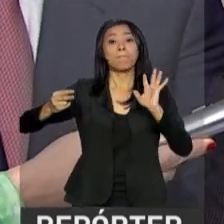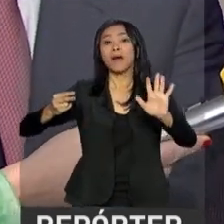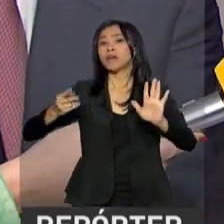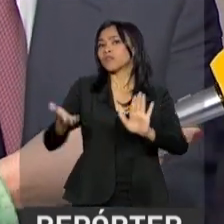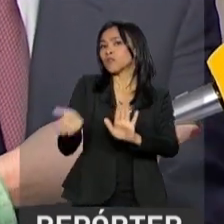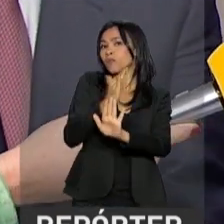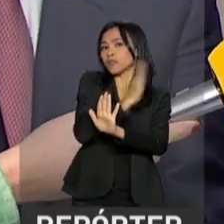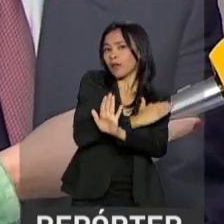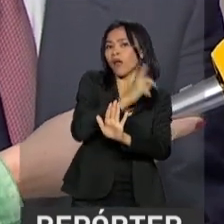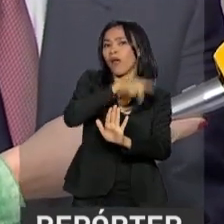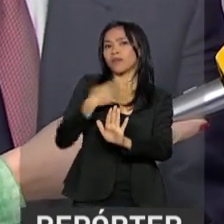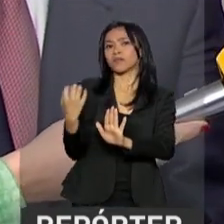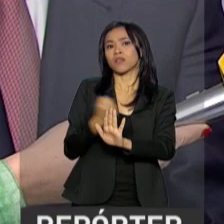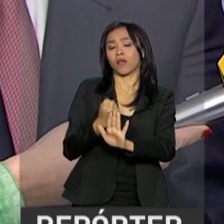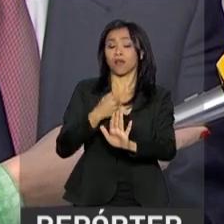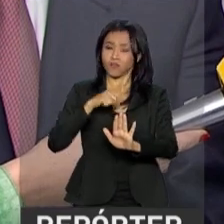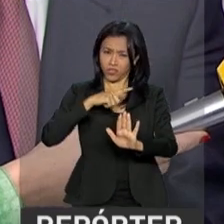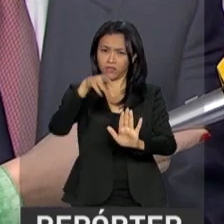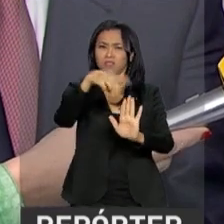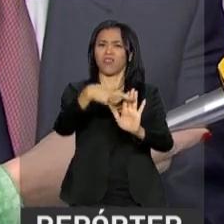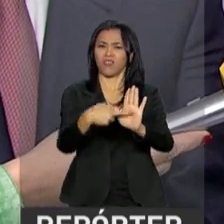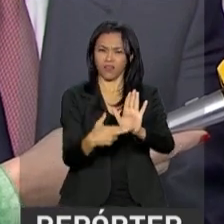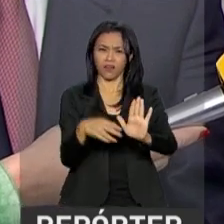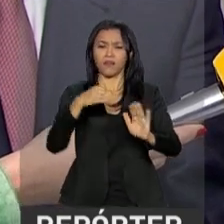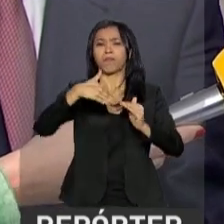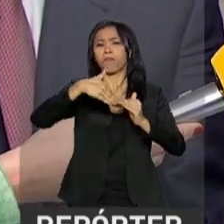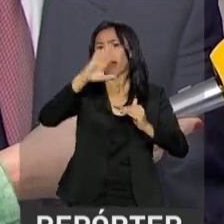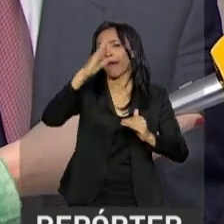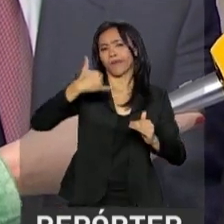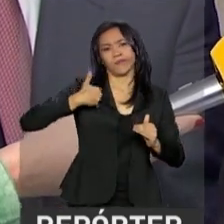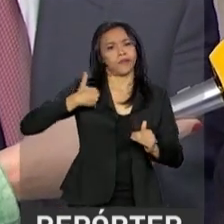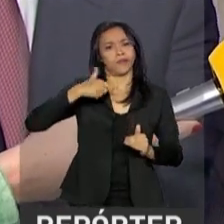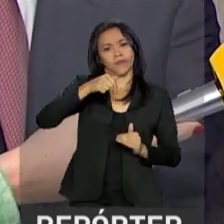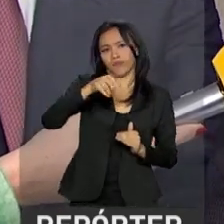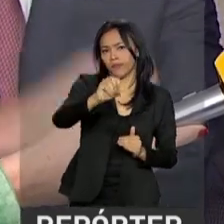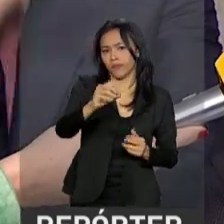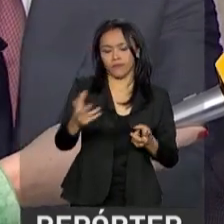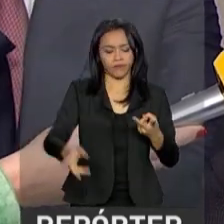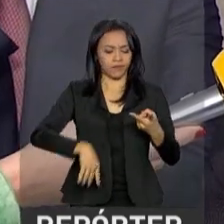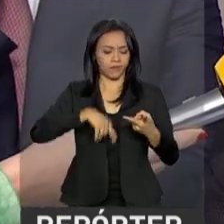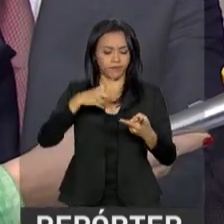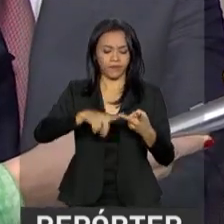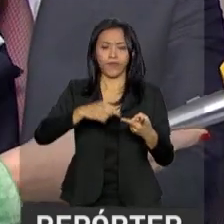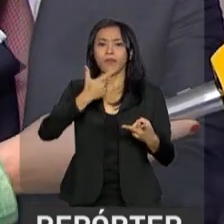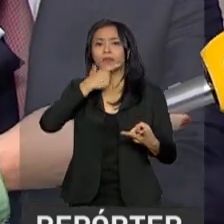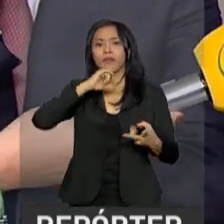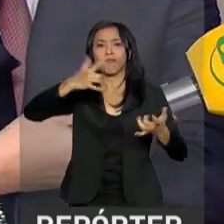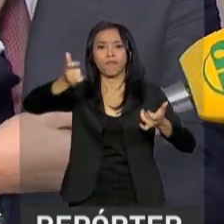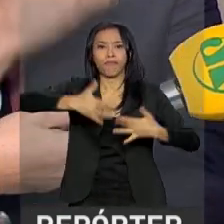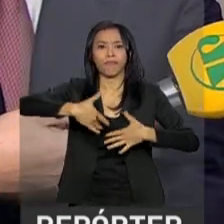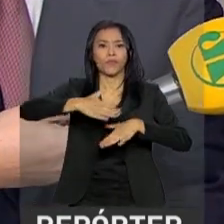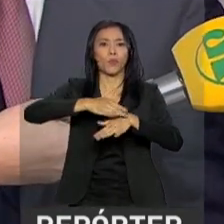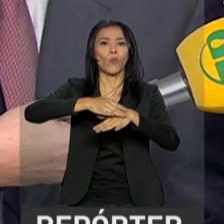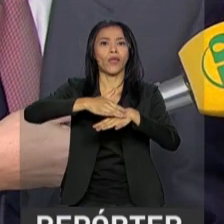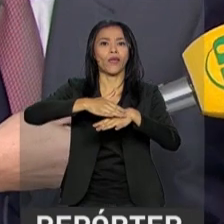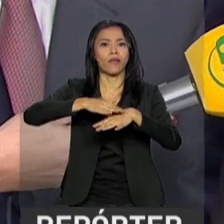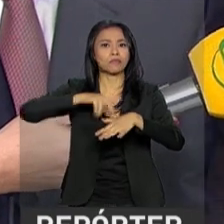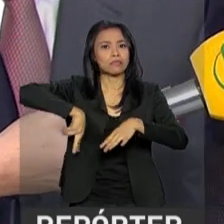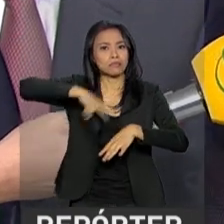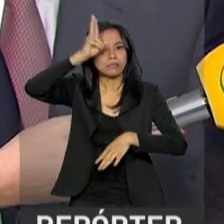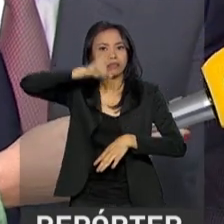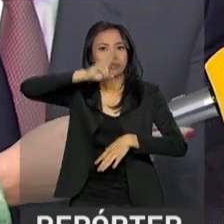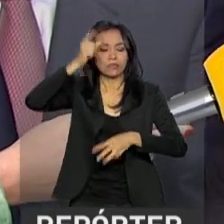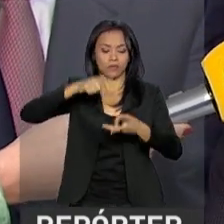bastante restritivos como mencionei para quem tinha mais de 70 anos quem era acometido por uma doença grave já estava